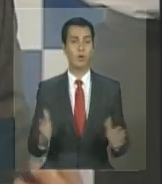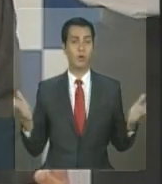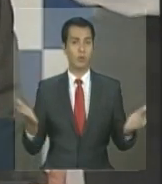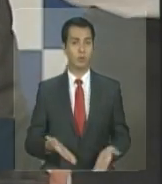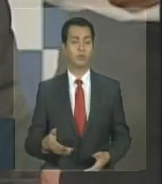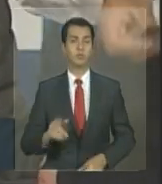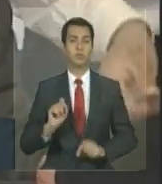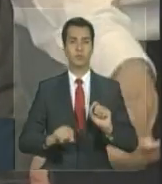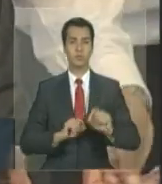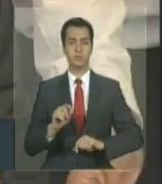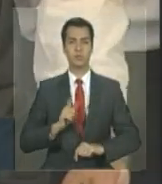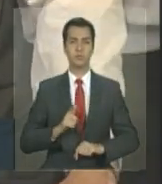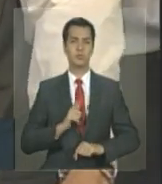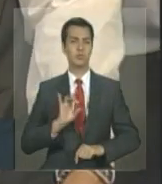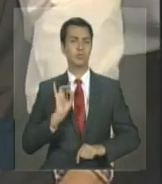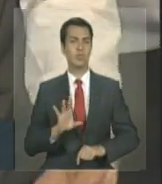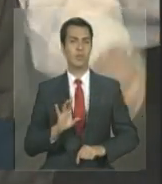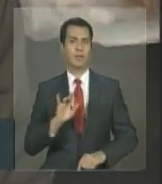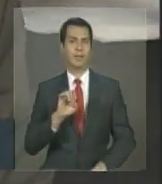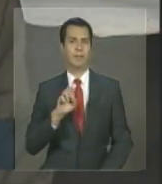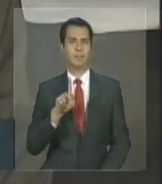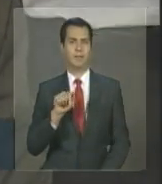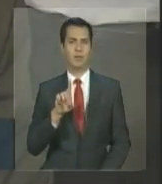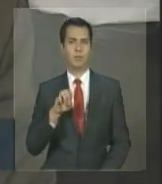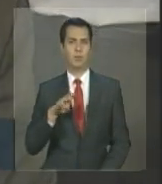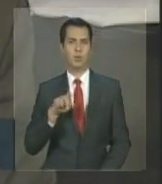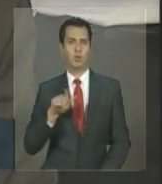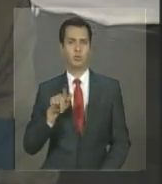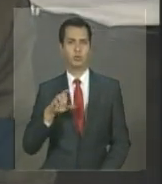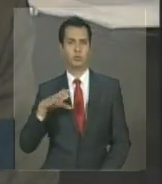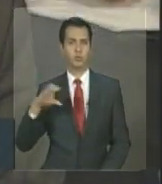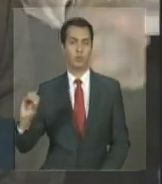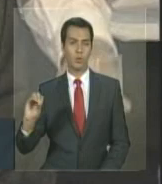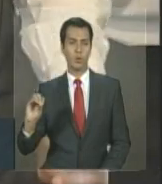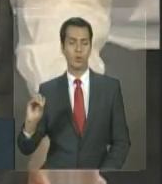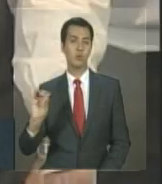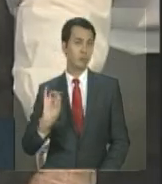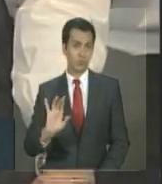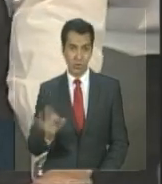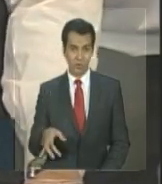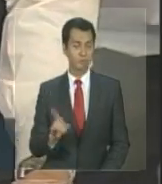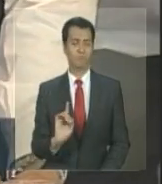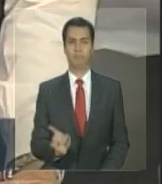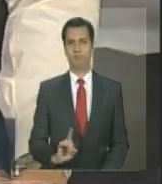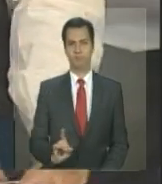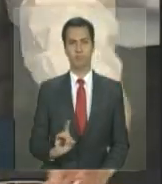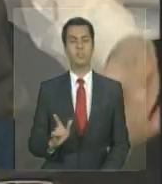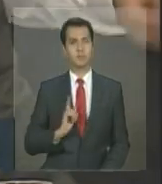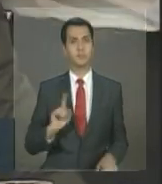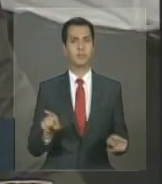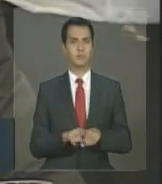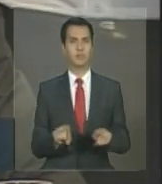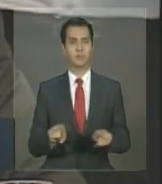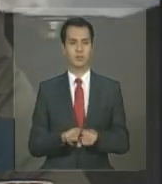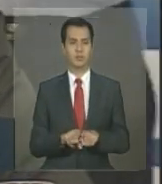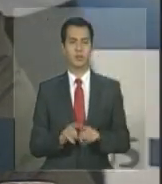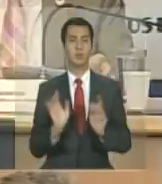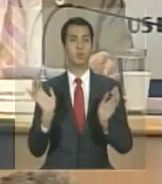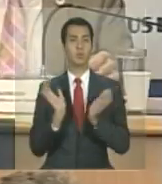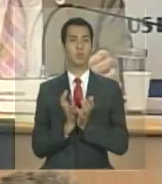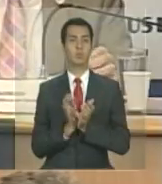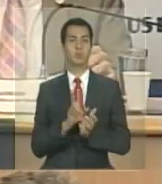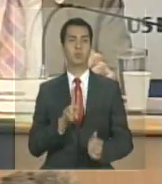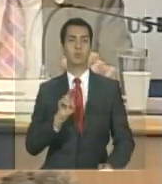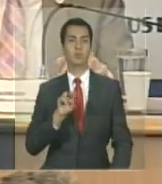dos dados epidemiológicos que já eram importantes para tomar a decisão, como, por exemplo, qual é o grupo mais vulnerável. Isso que o Jarbas apresentou